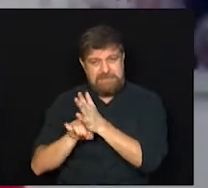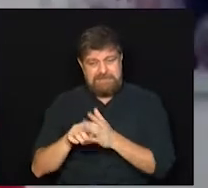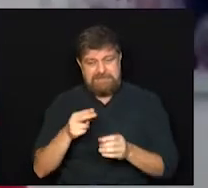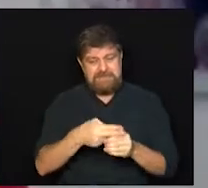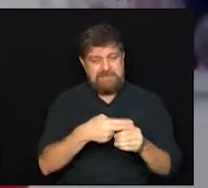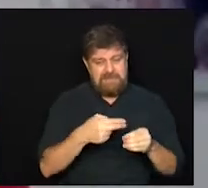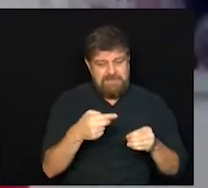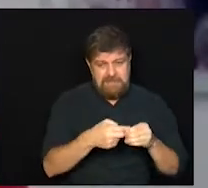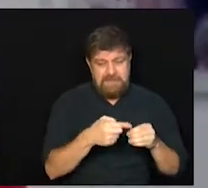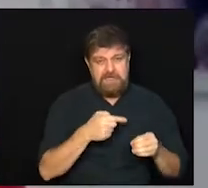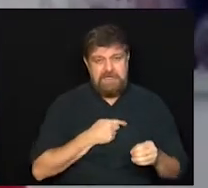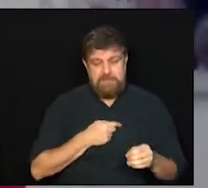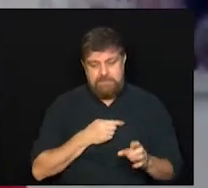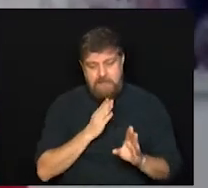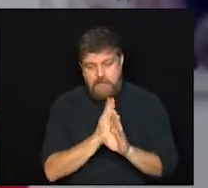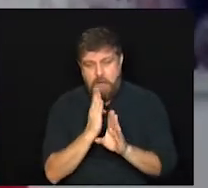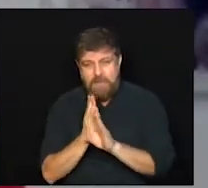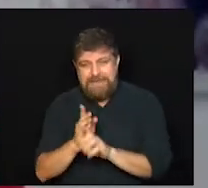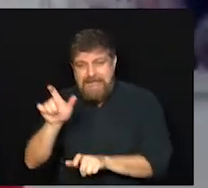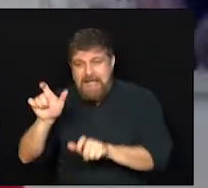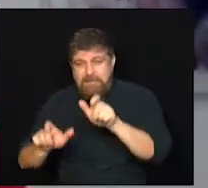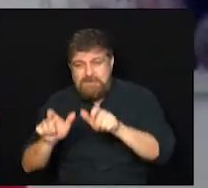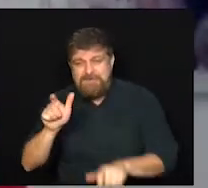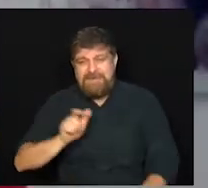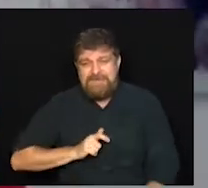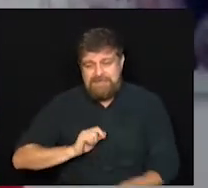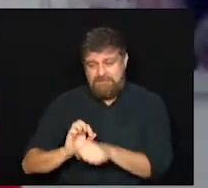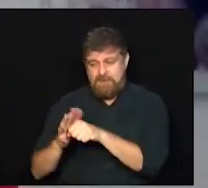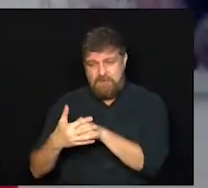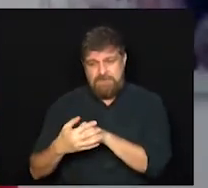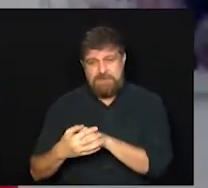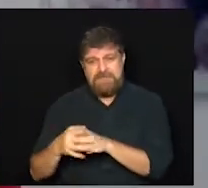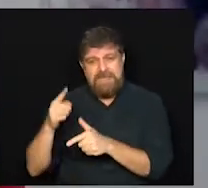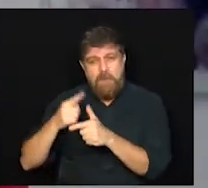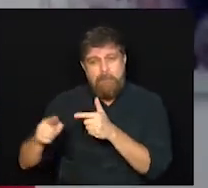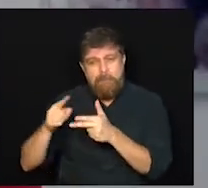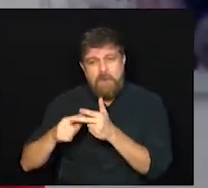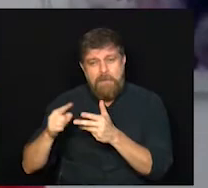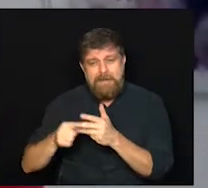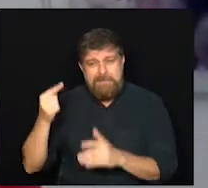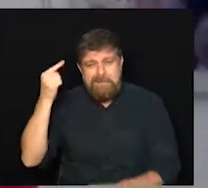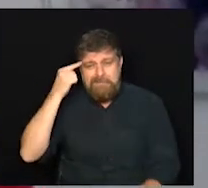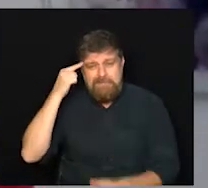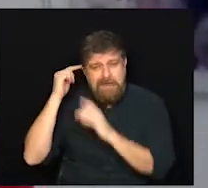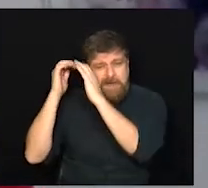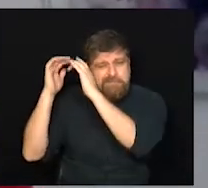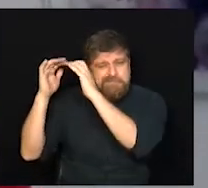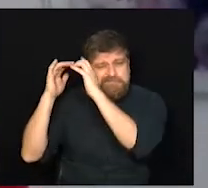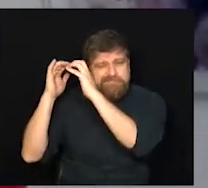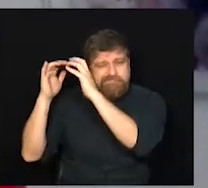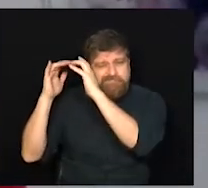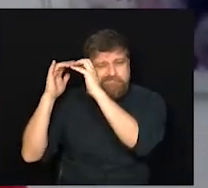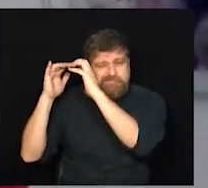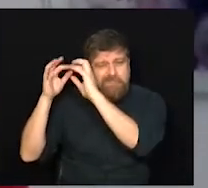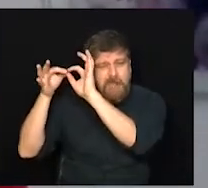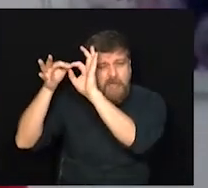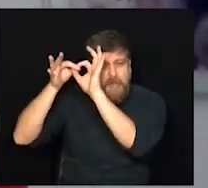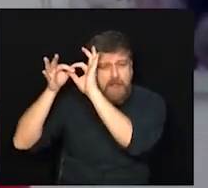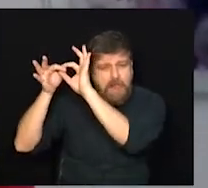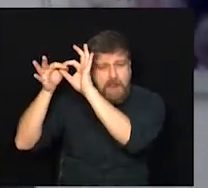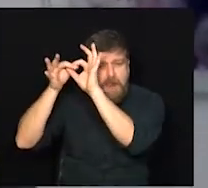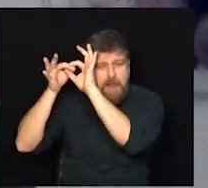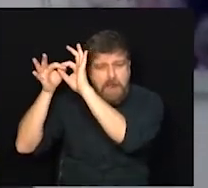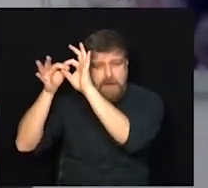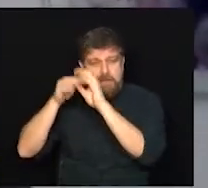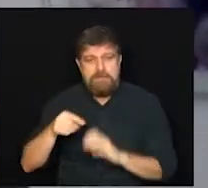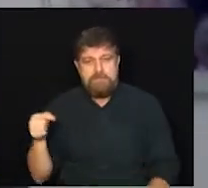para acompanhar as consequências neurológicas. E aí, o que é que significa isso? Significa